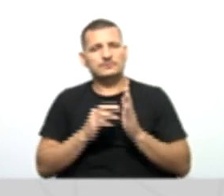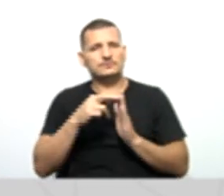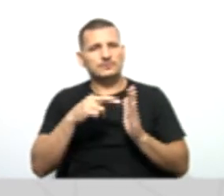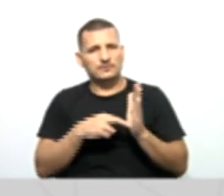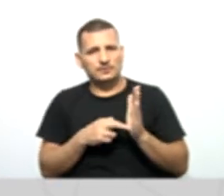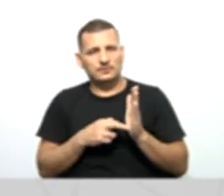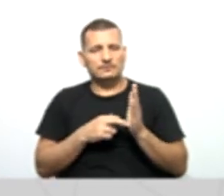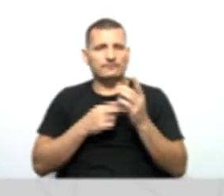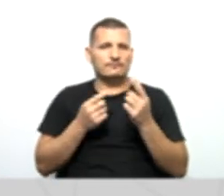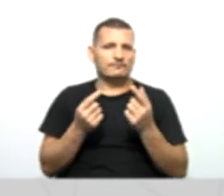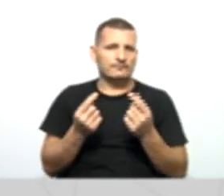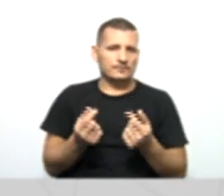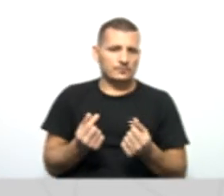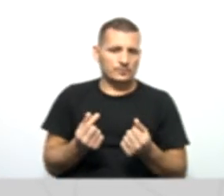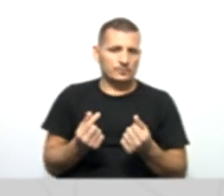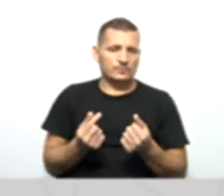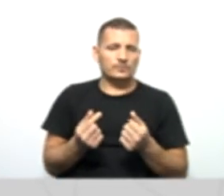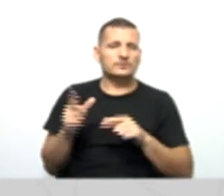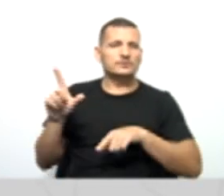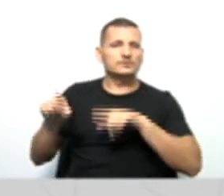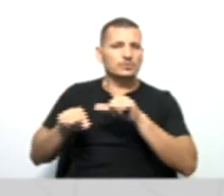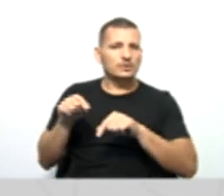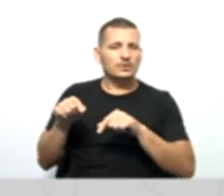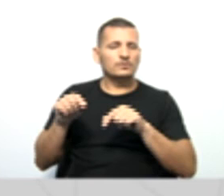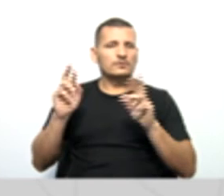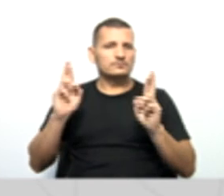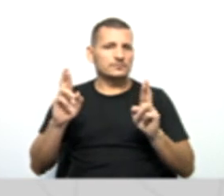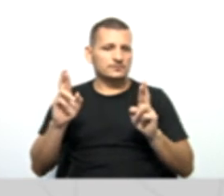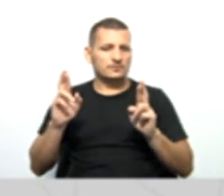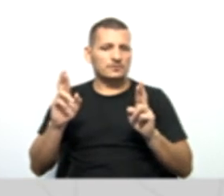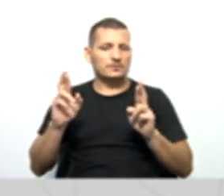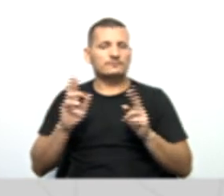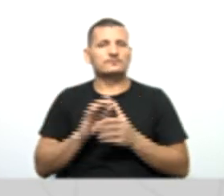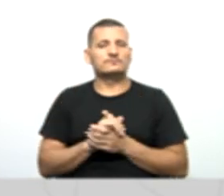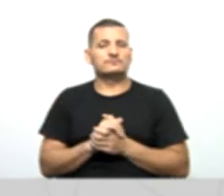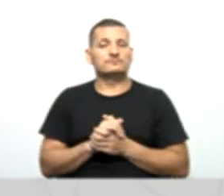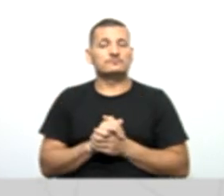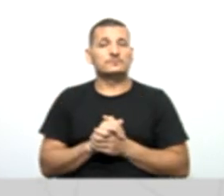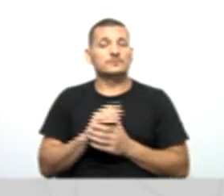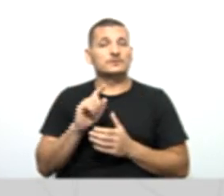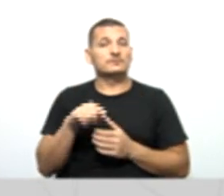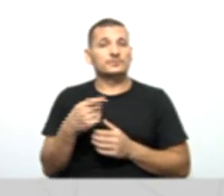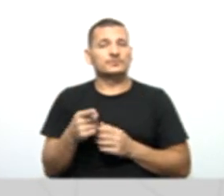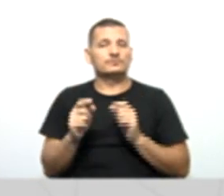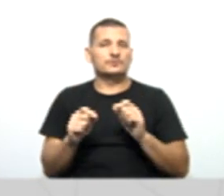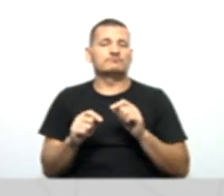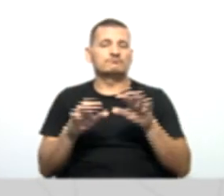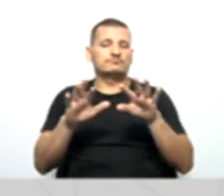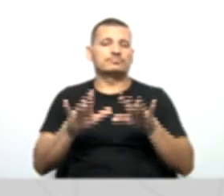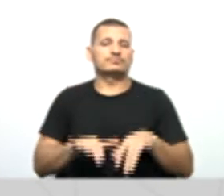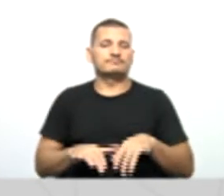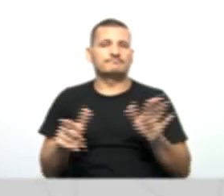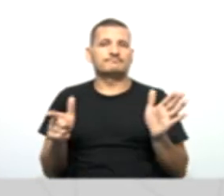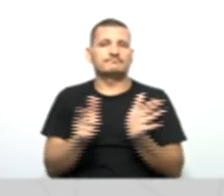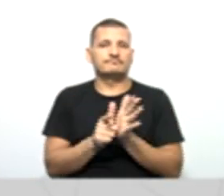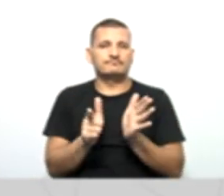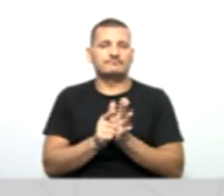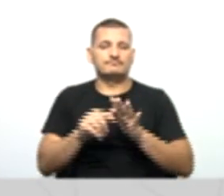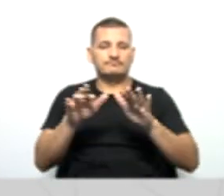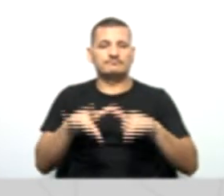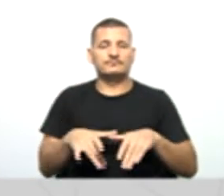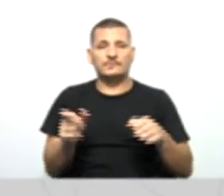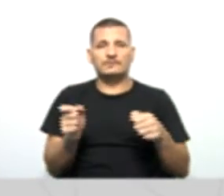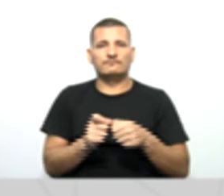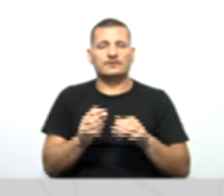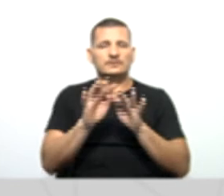valores, definiu responsáveis e os critérios de aceitação, é hora de colocar tudo no papel. Faça de maneira